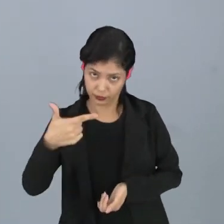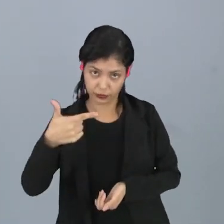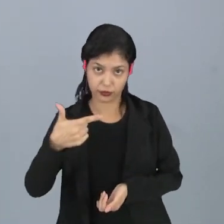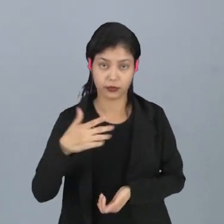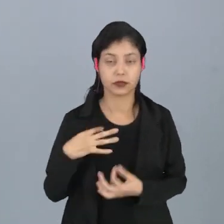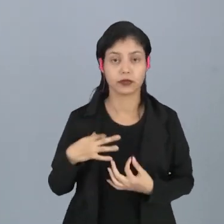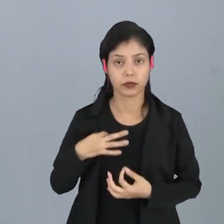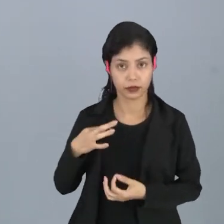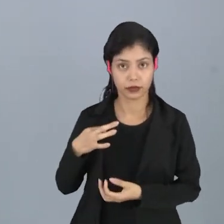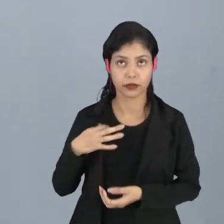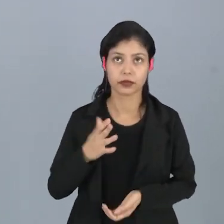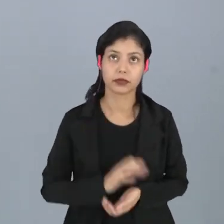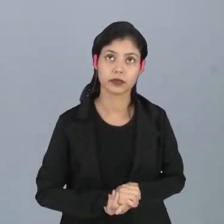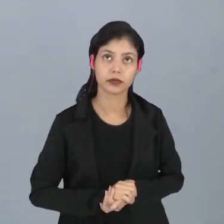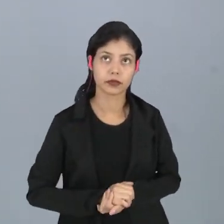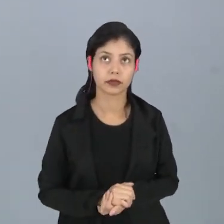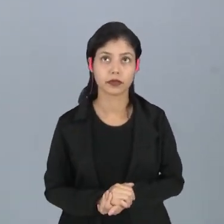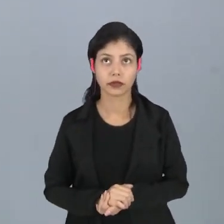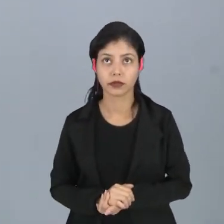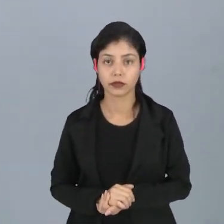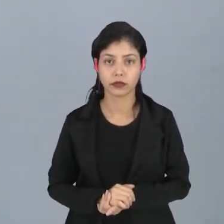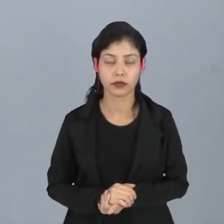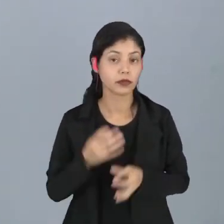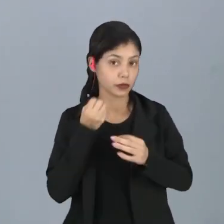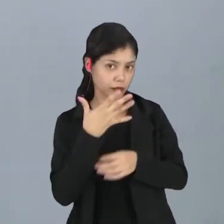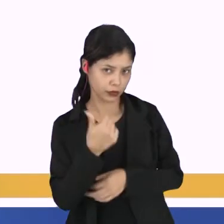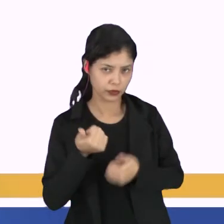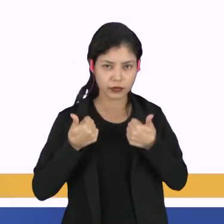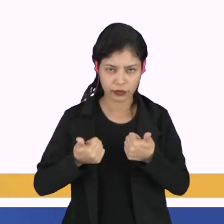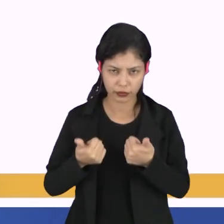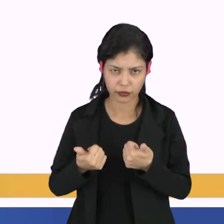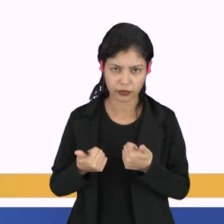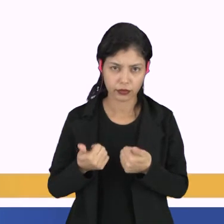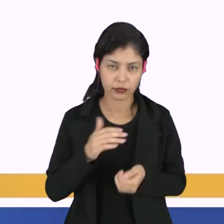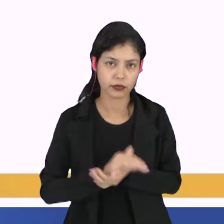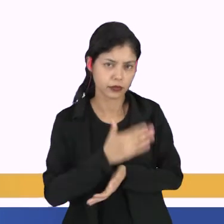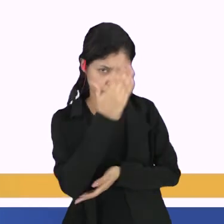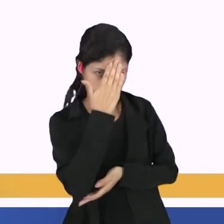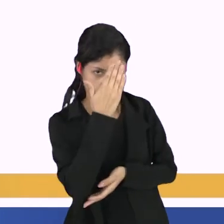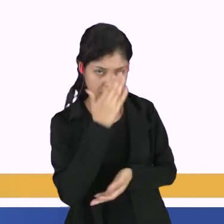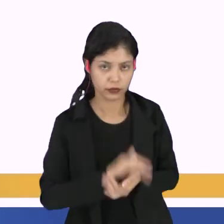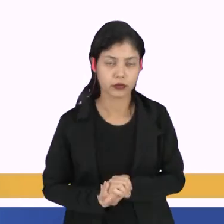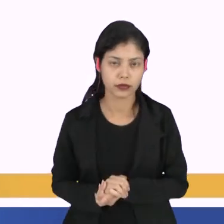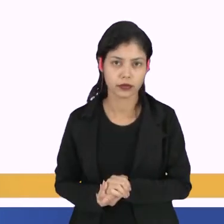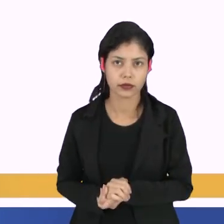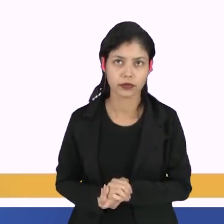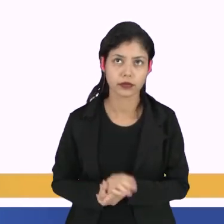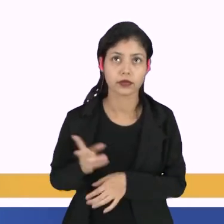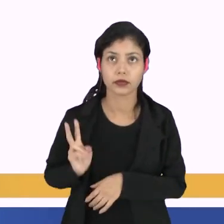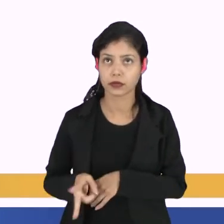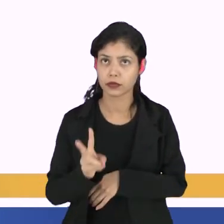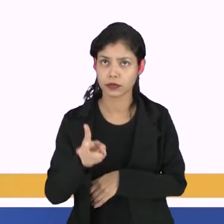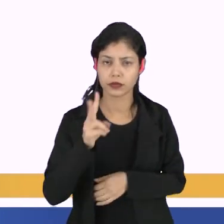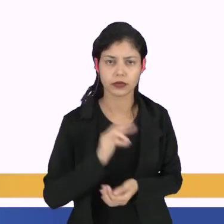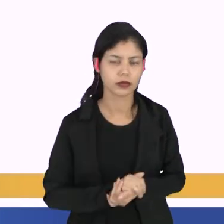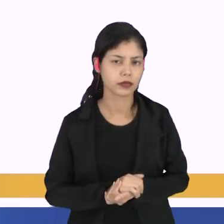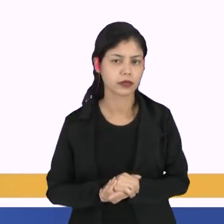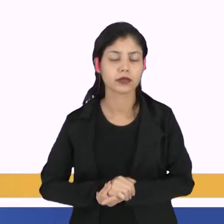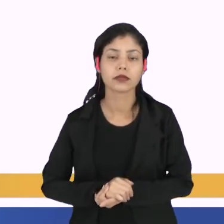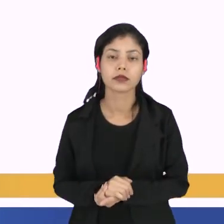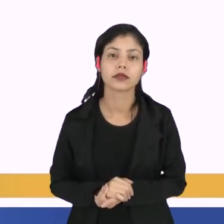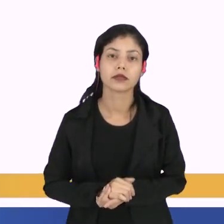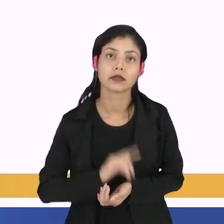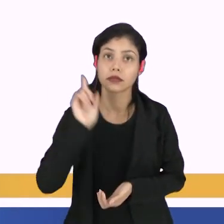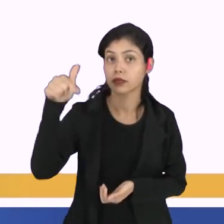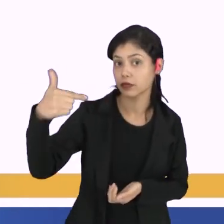12 camisolas. Tudo bem, gente? Até aqui pela compreensão da frequência absoluta? Então, nós vamos